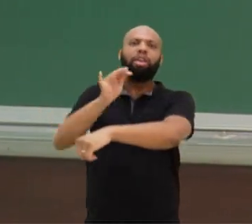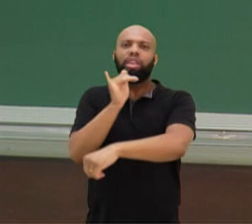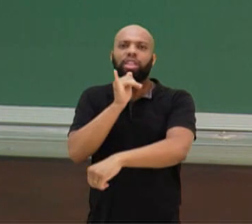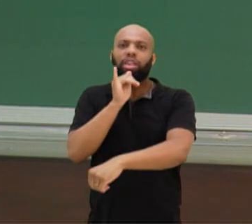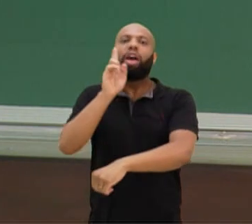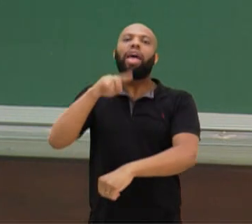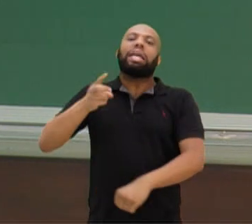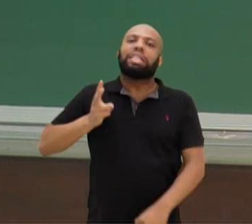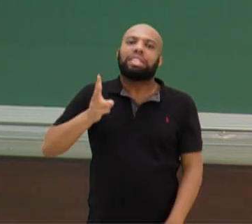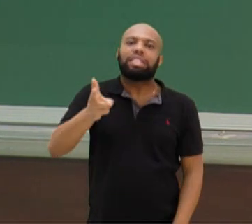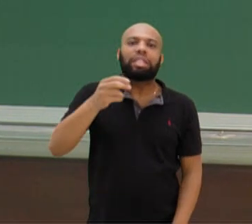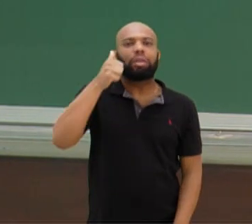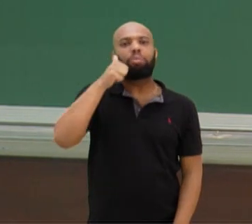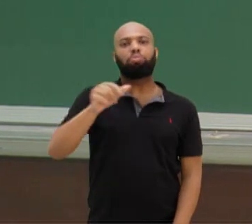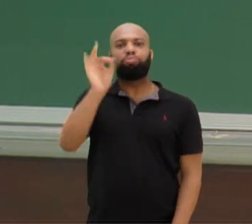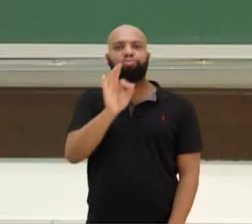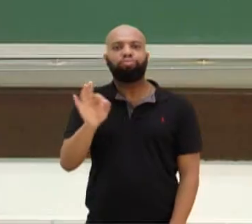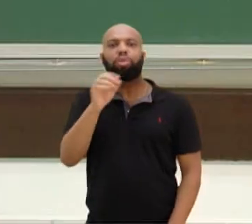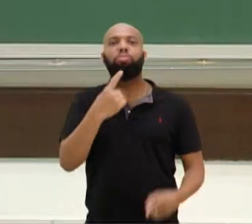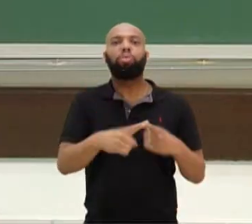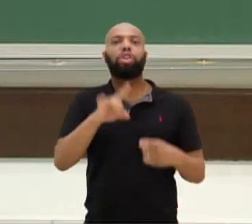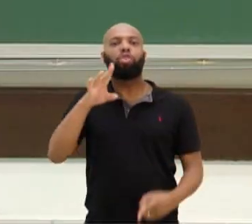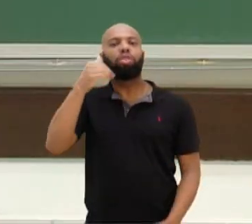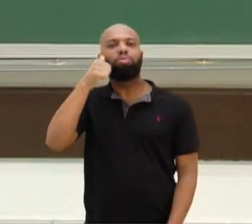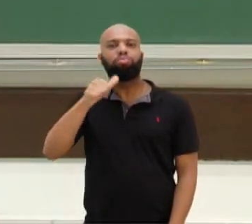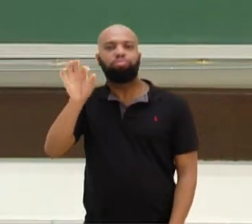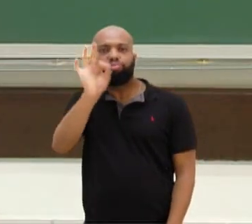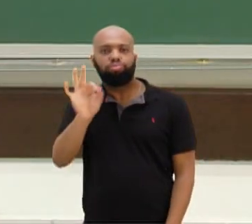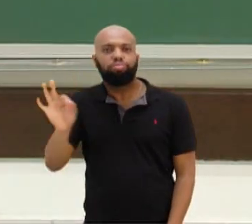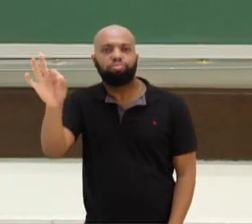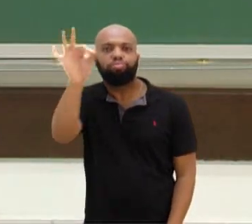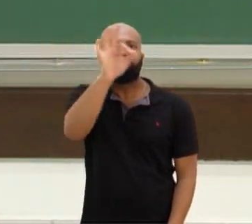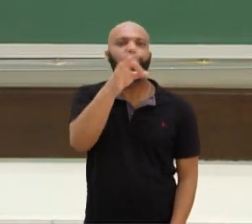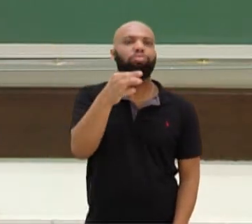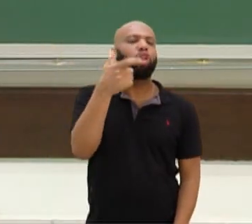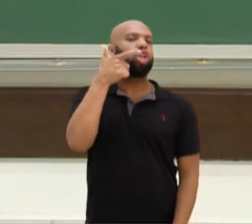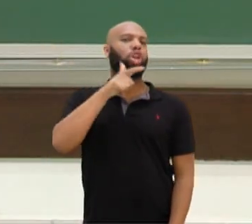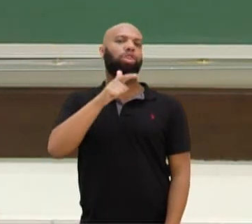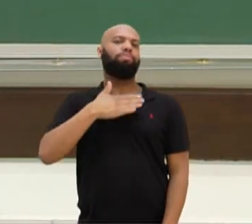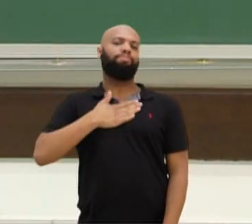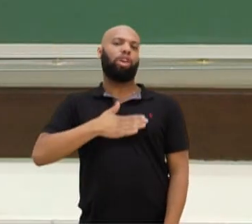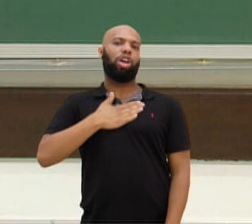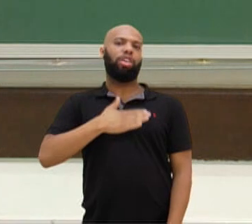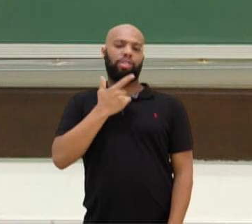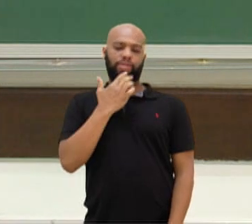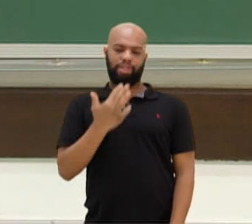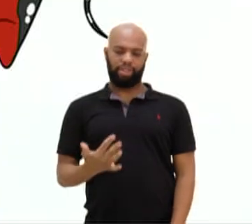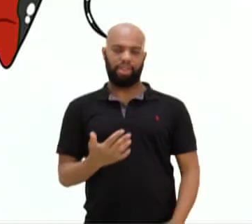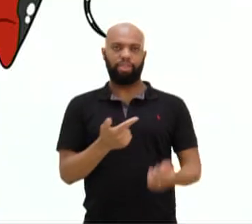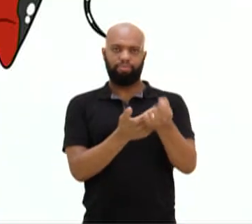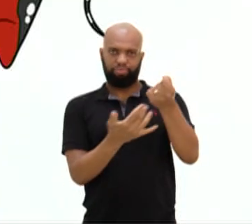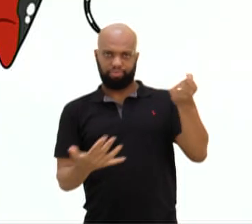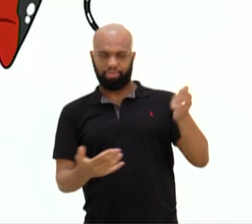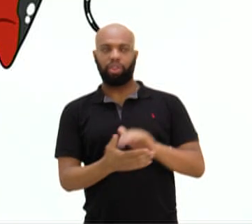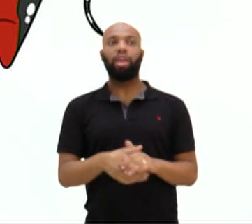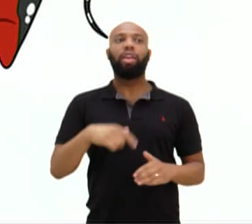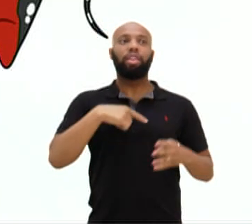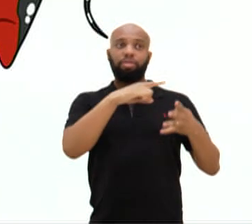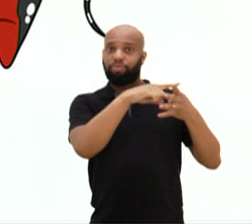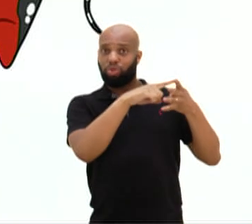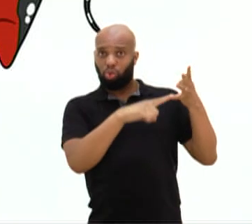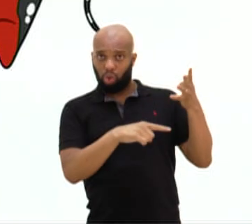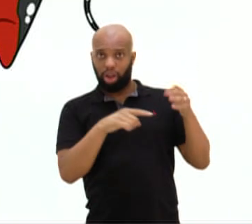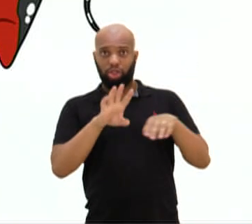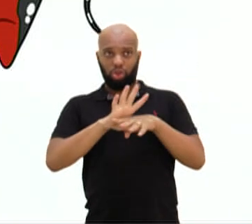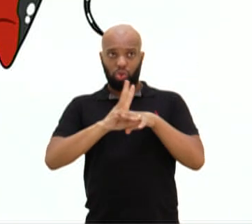uma fêmea, porque só as fêmeas se alimentam de sangue, tá? Então, lembrando, as 4 doenças transmitidas pelo Aedes: